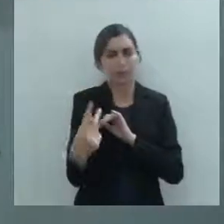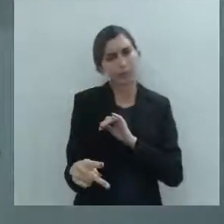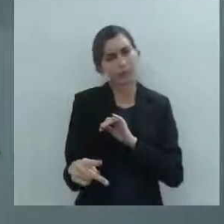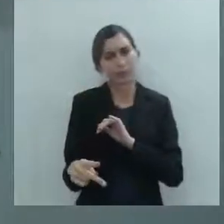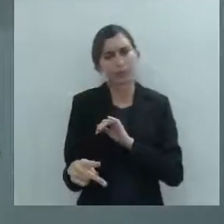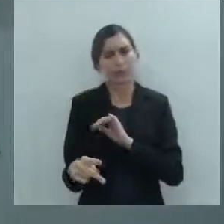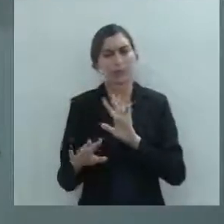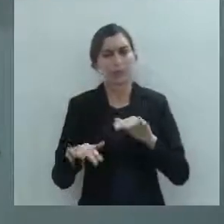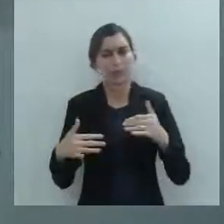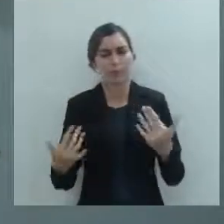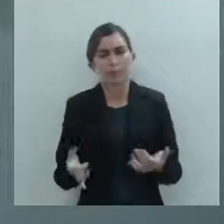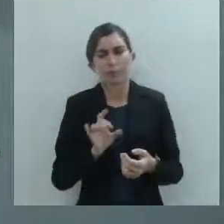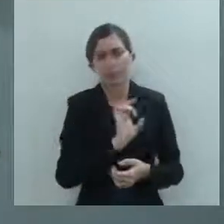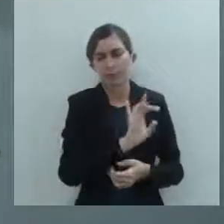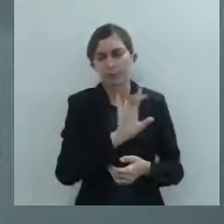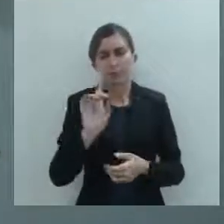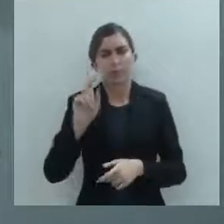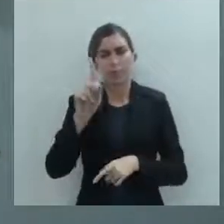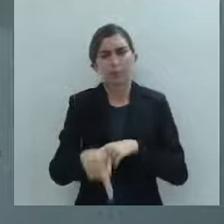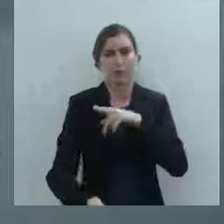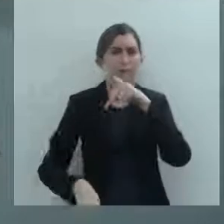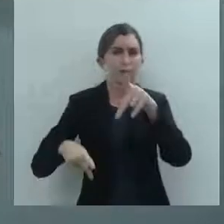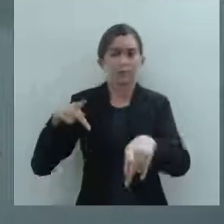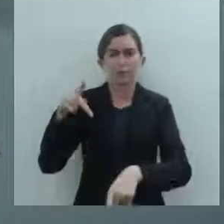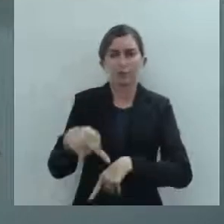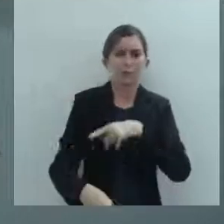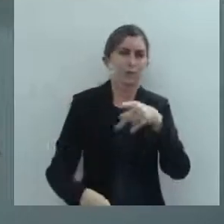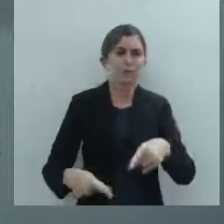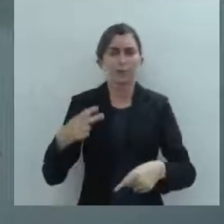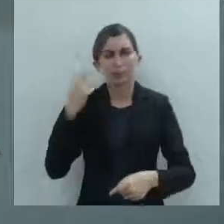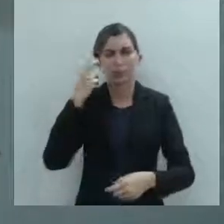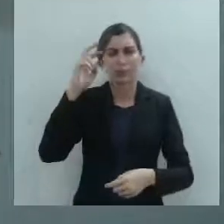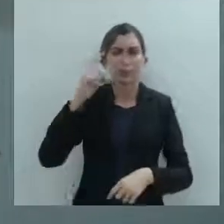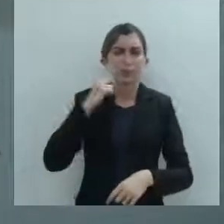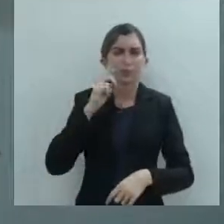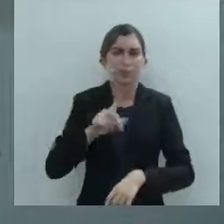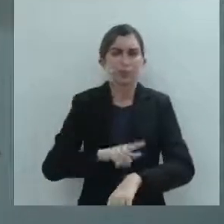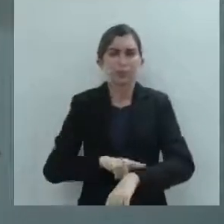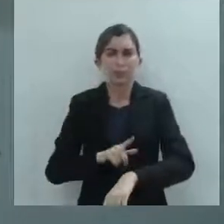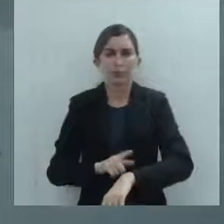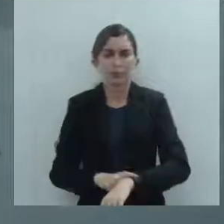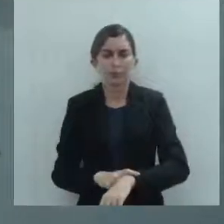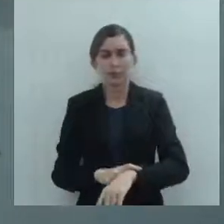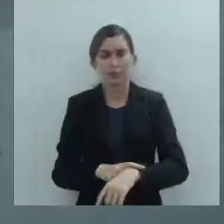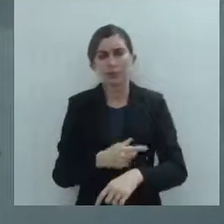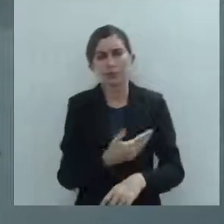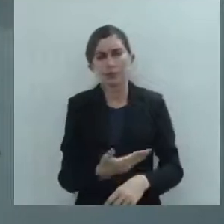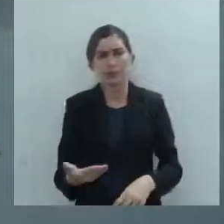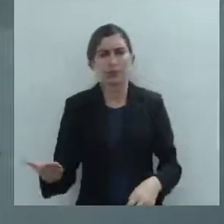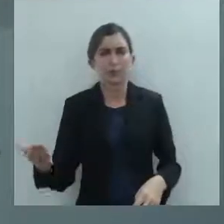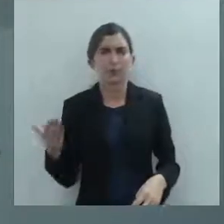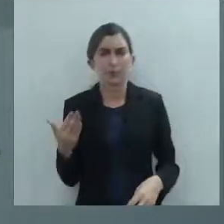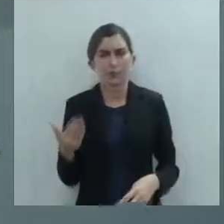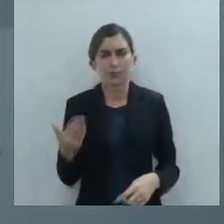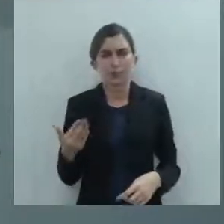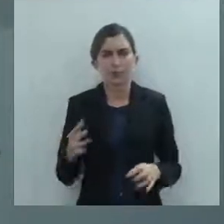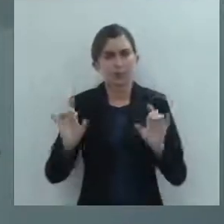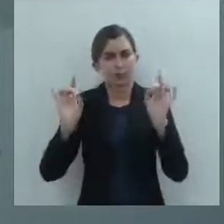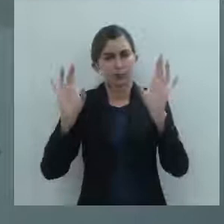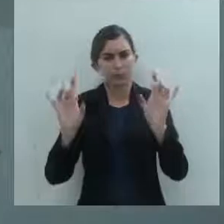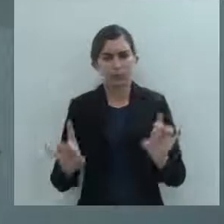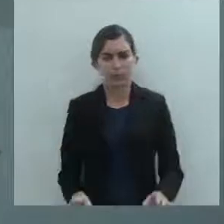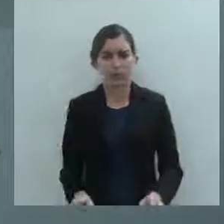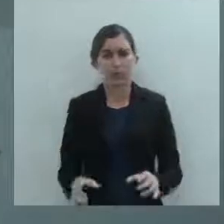então cada povo cada cultura ver o tempo e a passagem dele de uma maneira muito